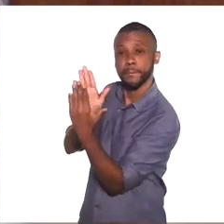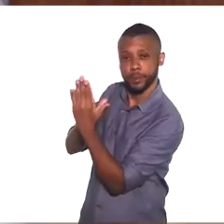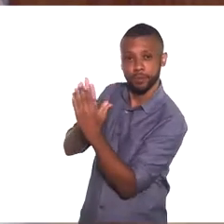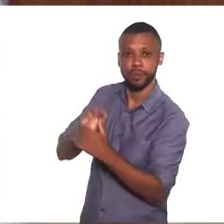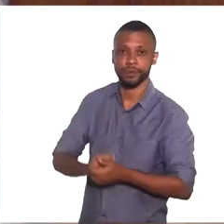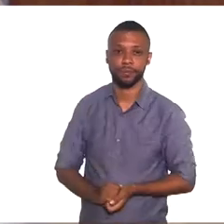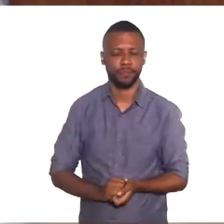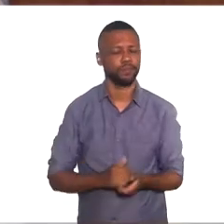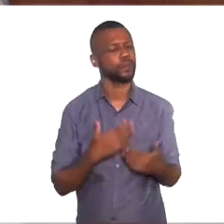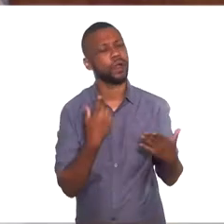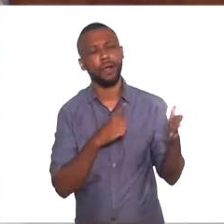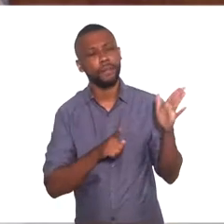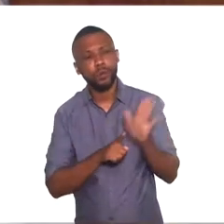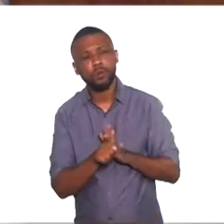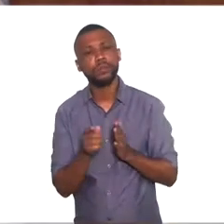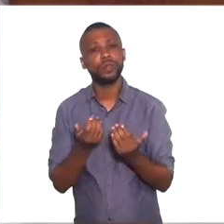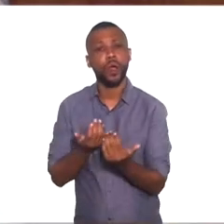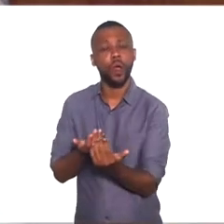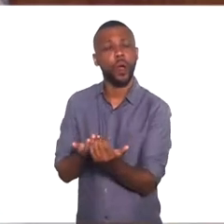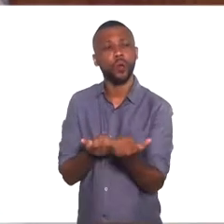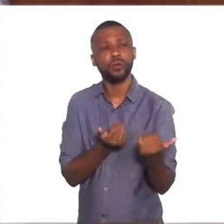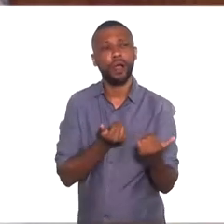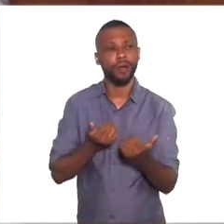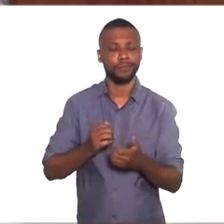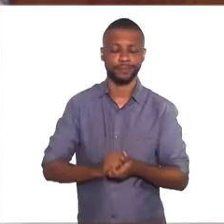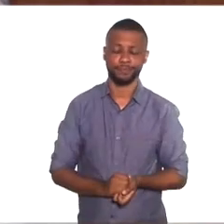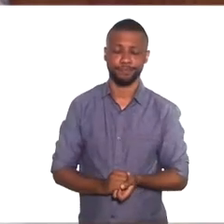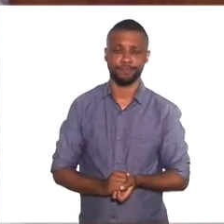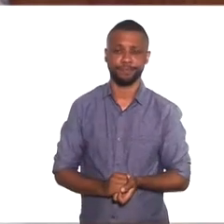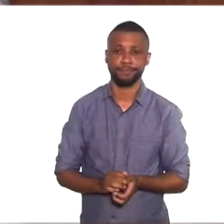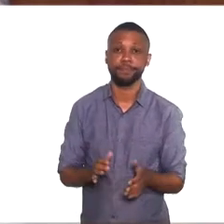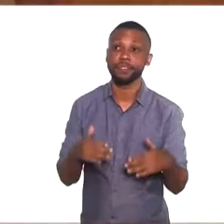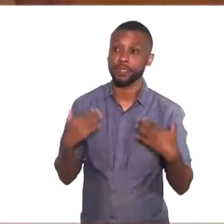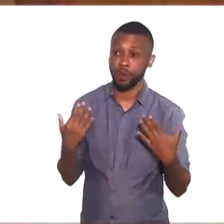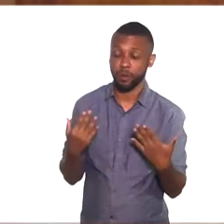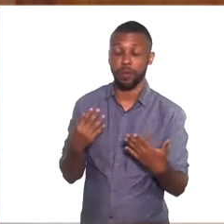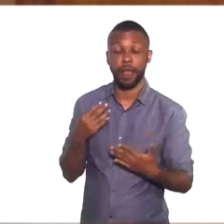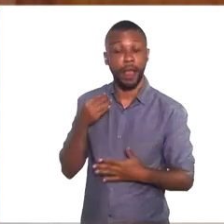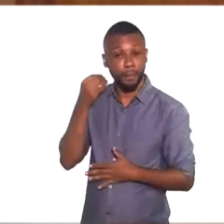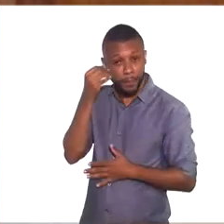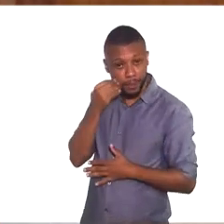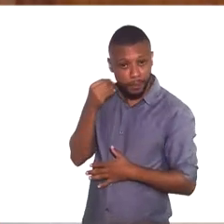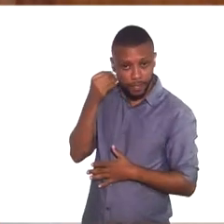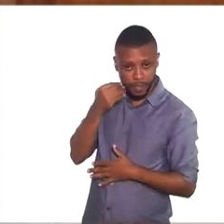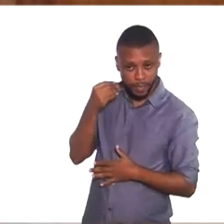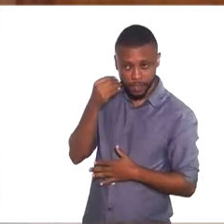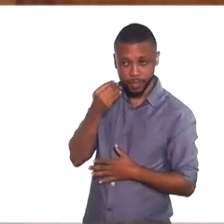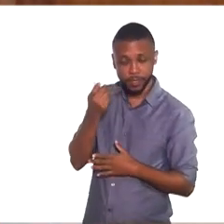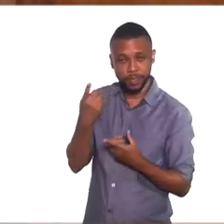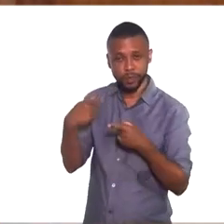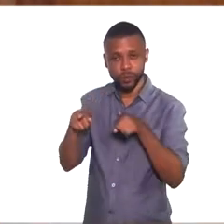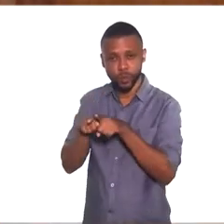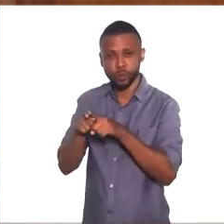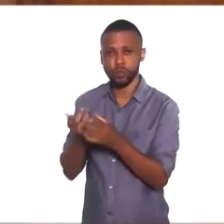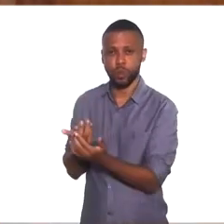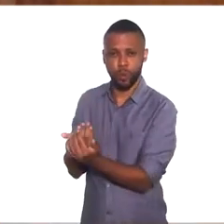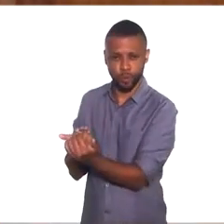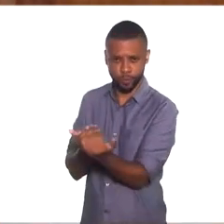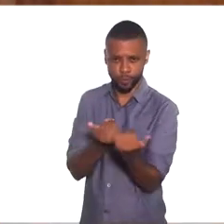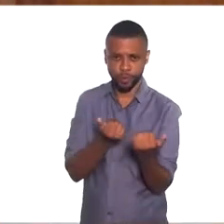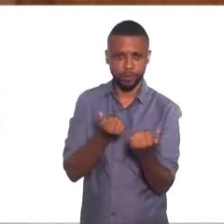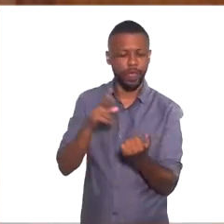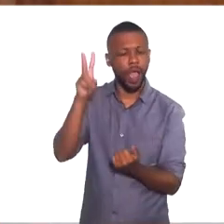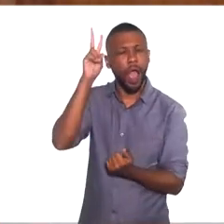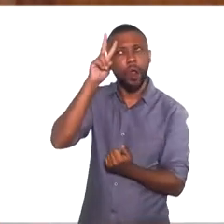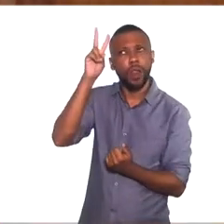agora Cardeal e os jovens a minha experiência com a juventude me